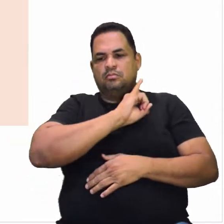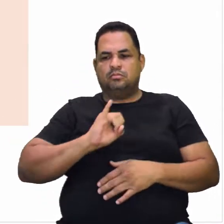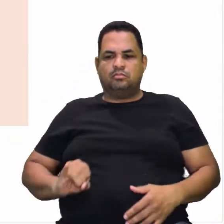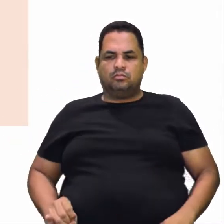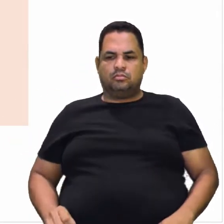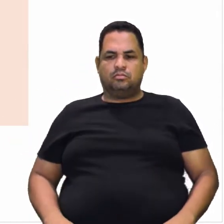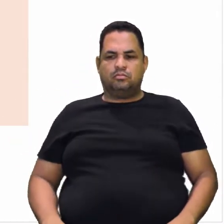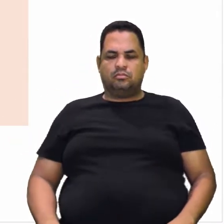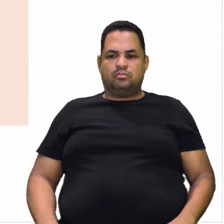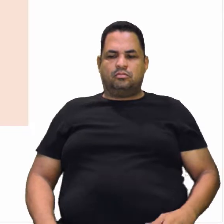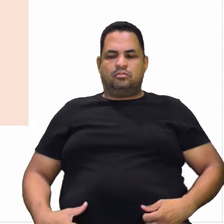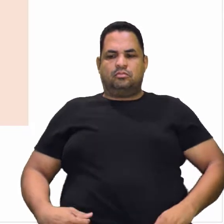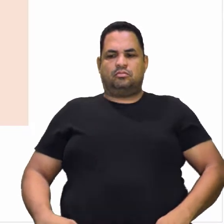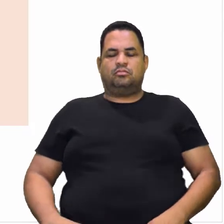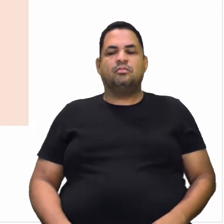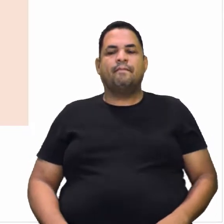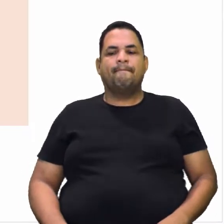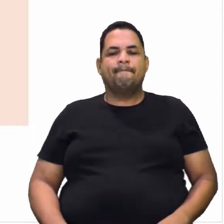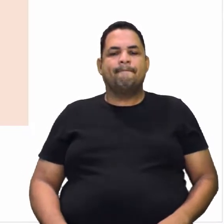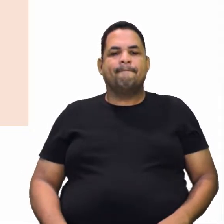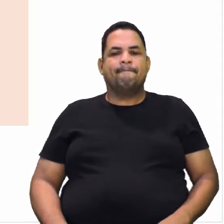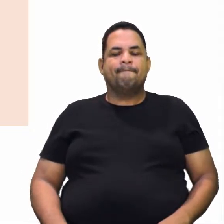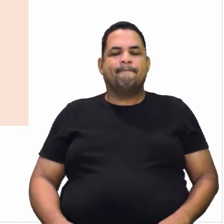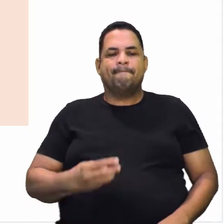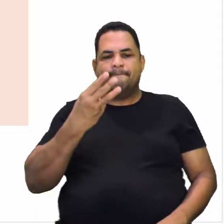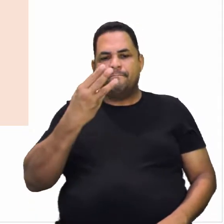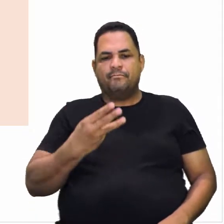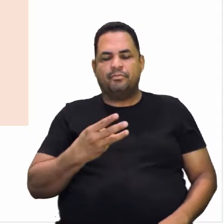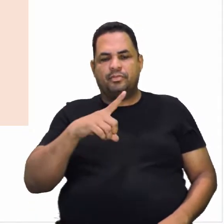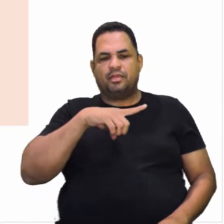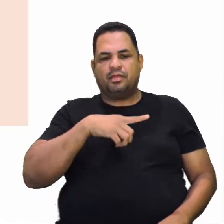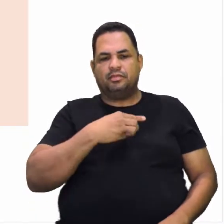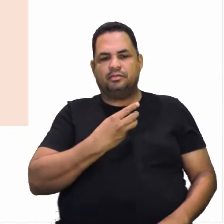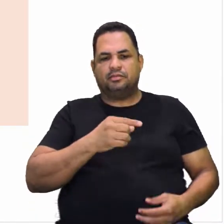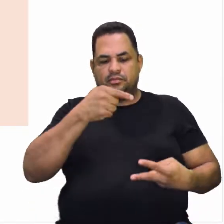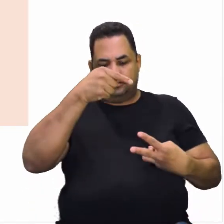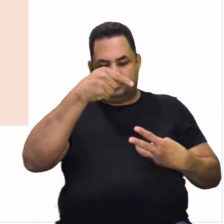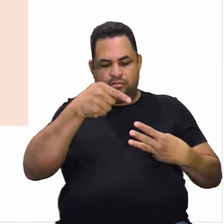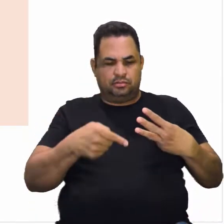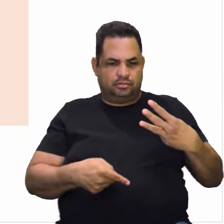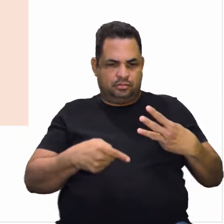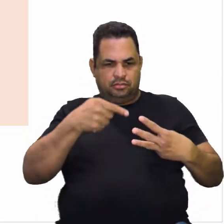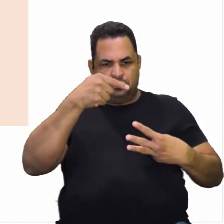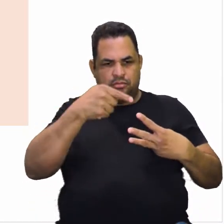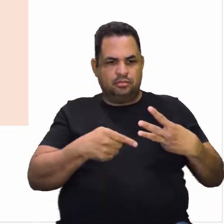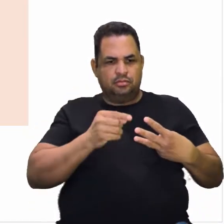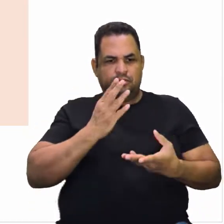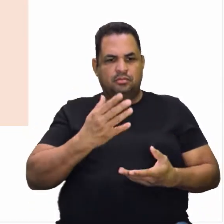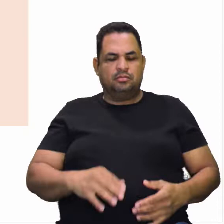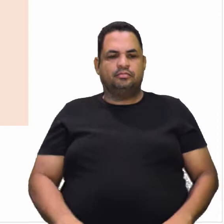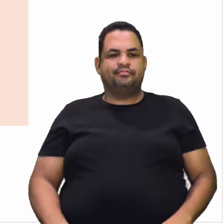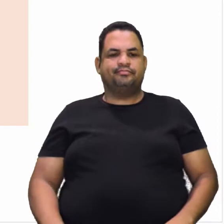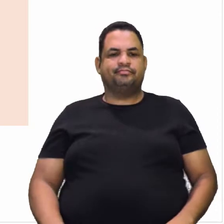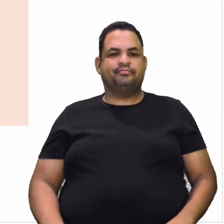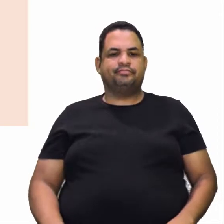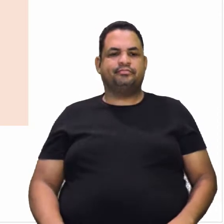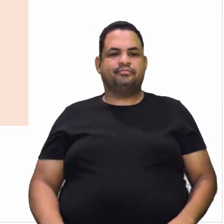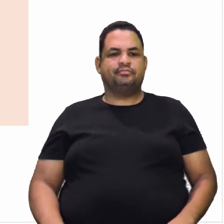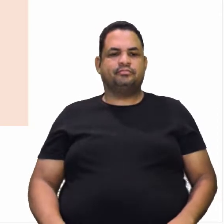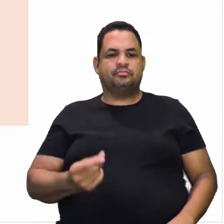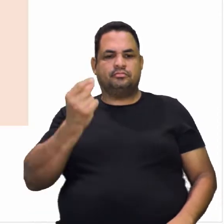Império e o Novo Império. Aí nós temos essa divisão do Egito Antigo. Antigo